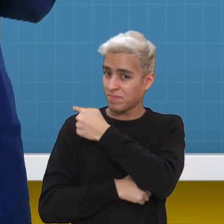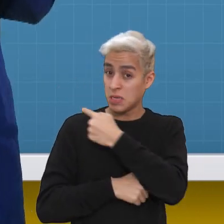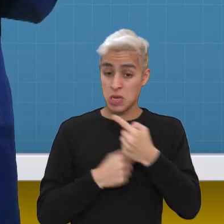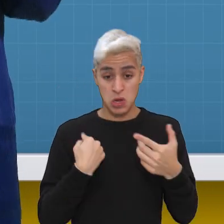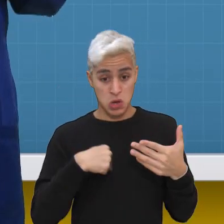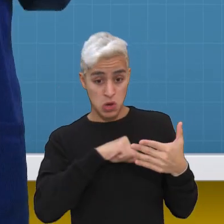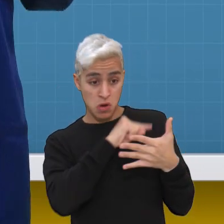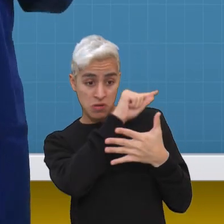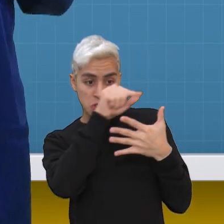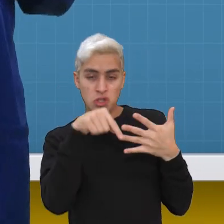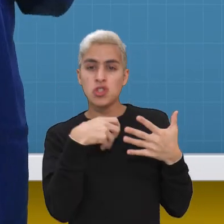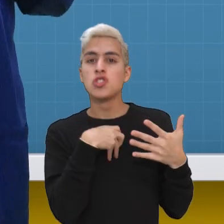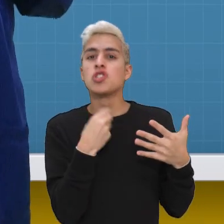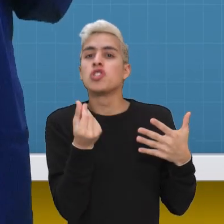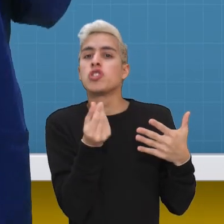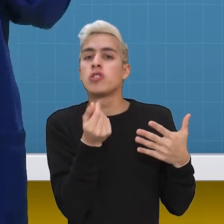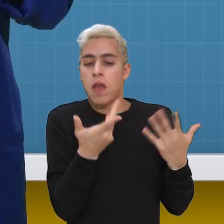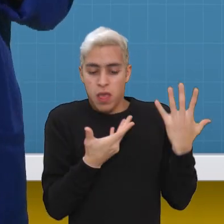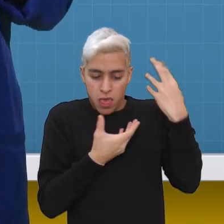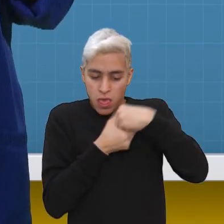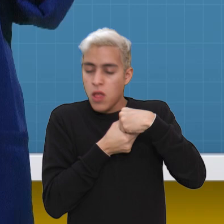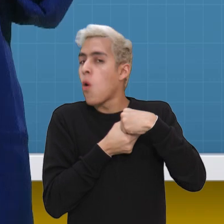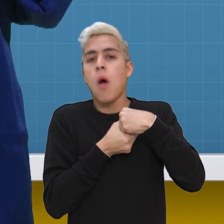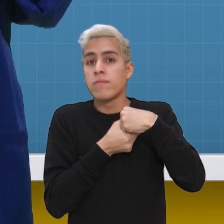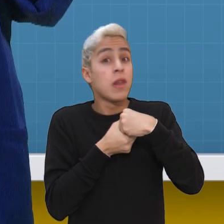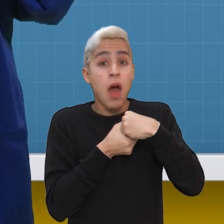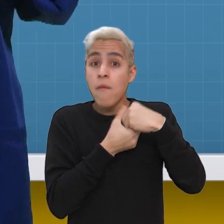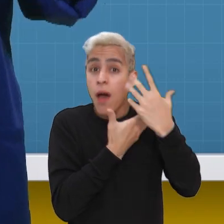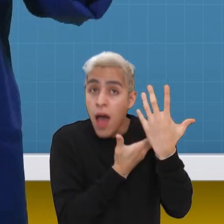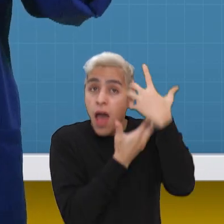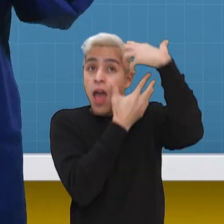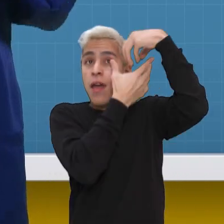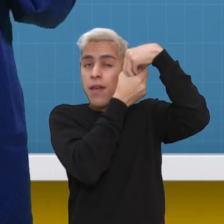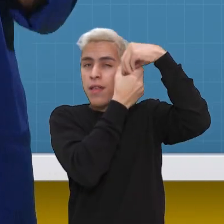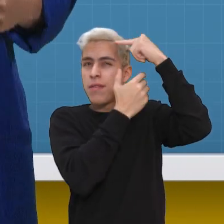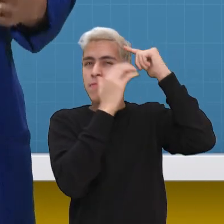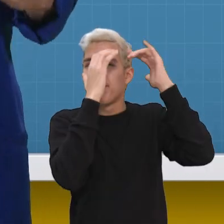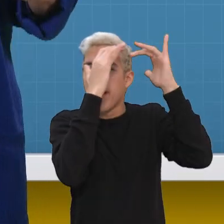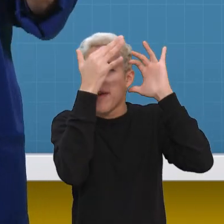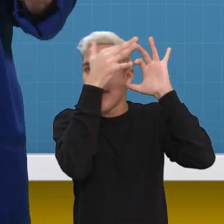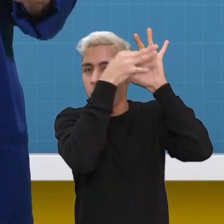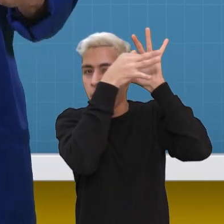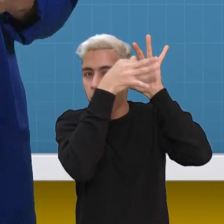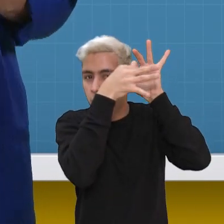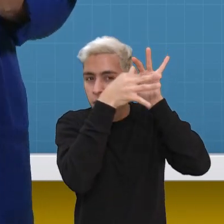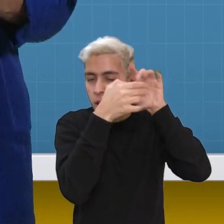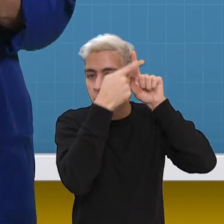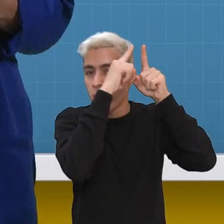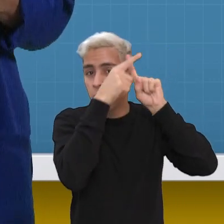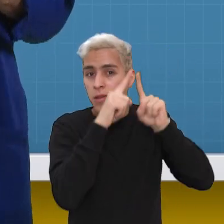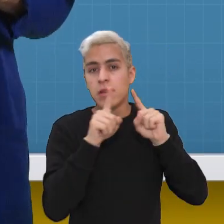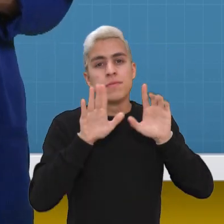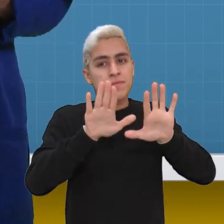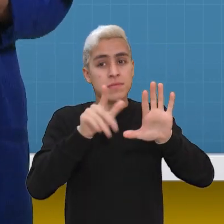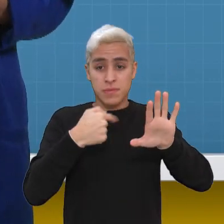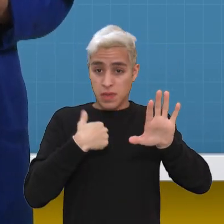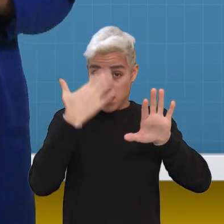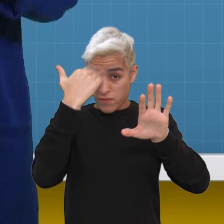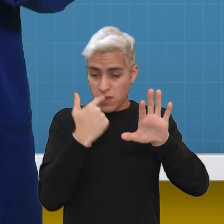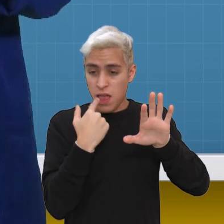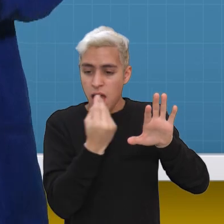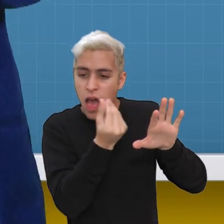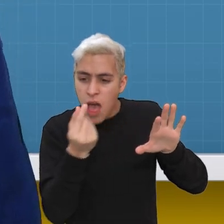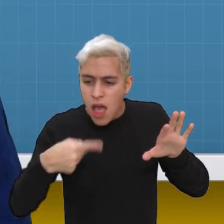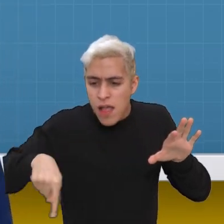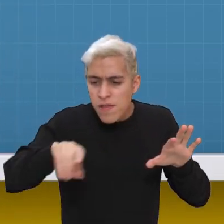nossos 5 sentidos estão ligados ao quê? Ao nosso cérebro. Nosso cérebro vai processar. Então, eu só vou saber